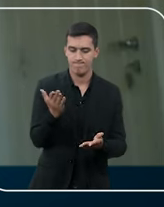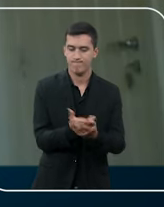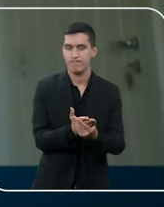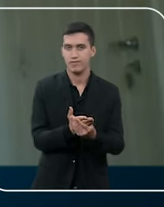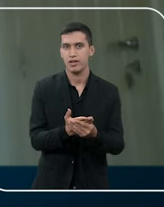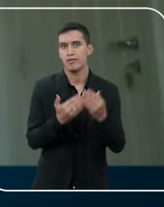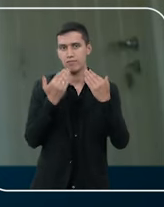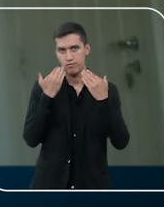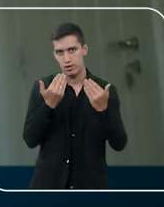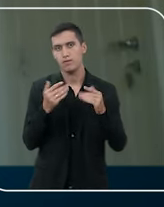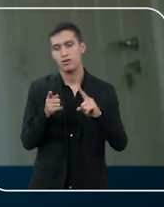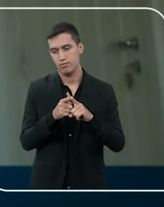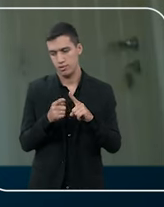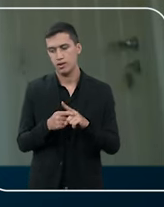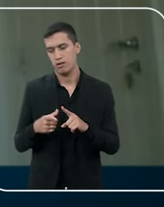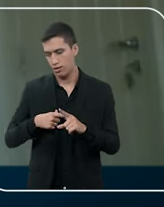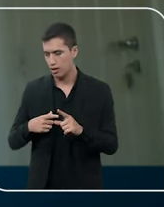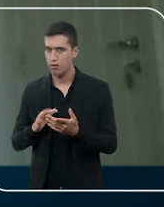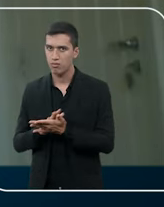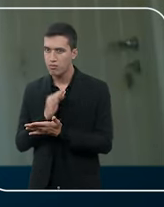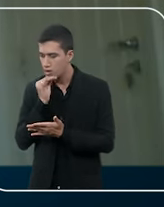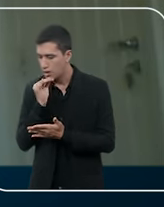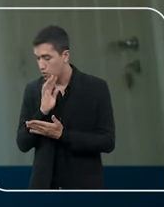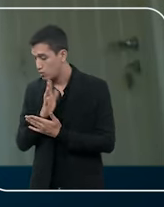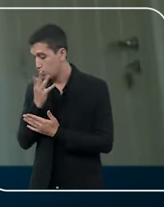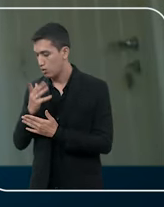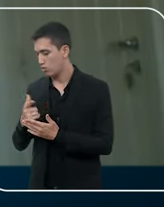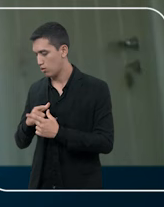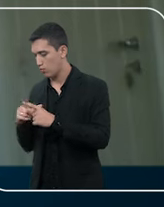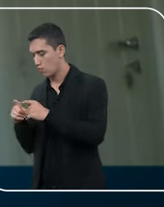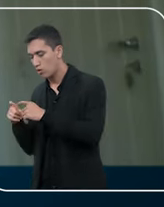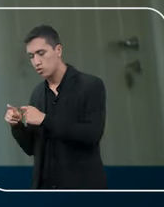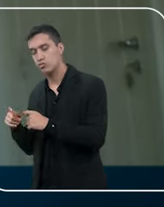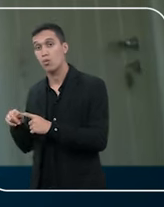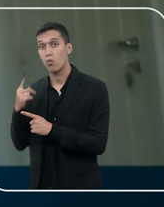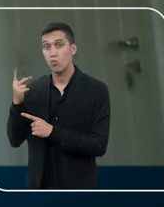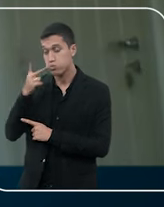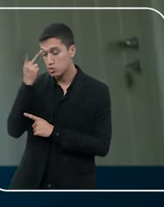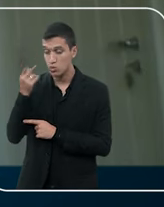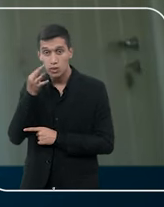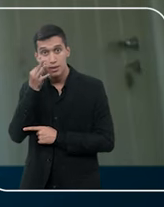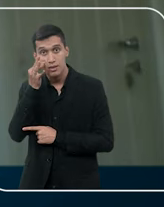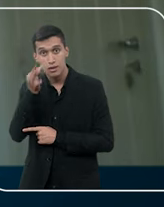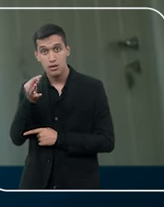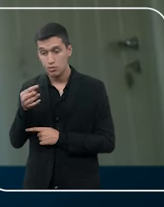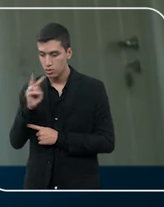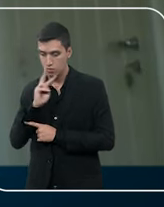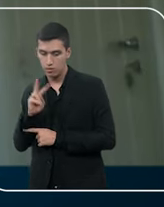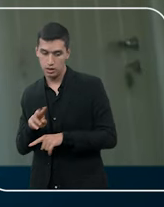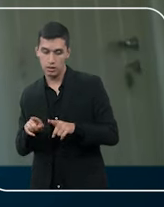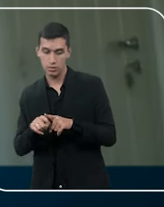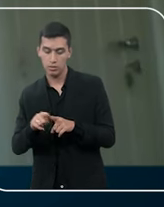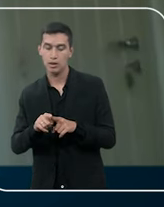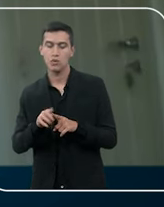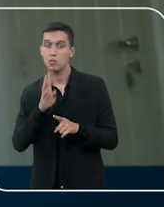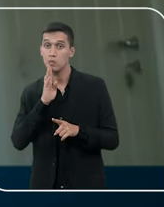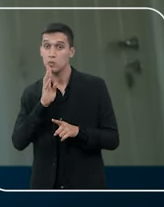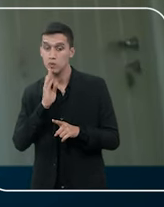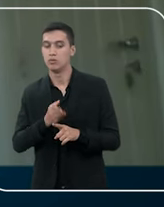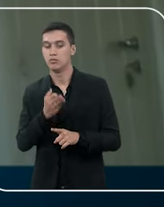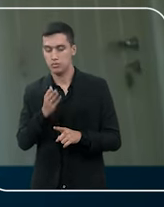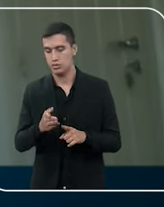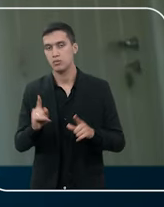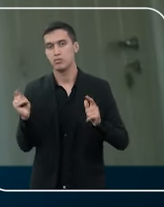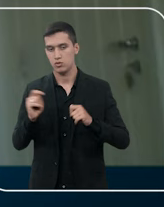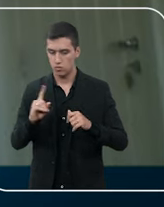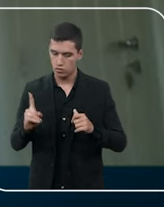prova pericial também seria é uma importante prova para que seja realmente